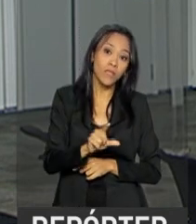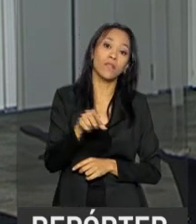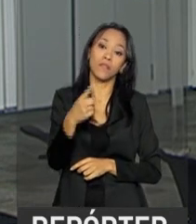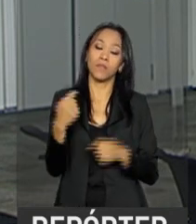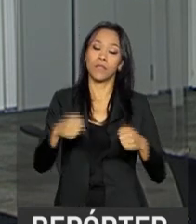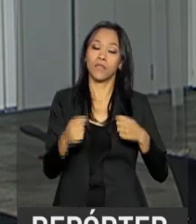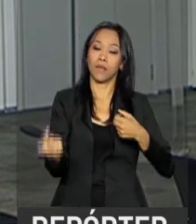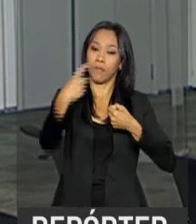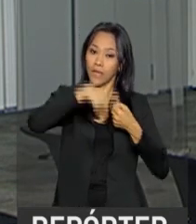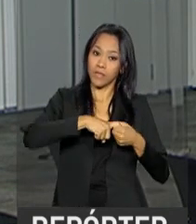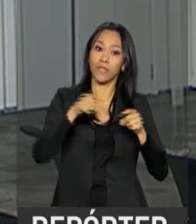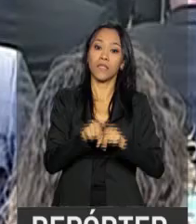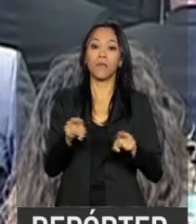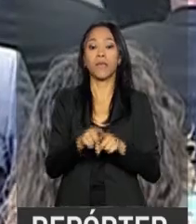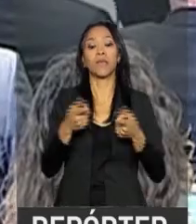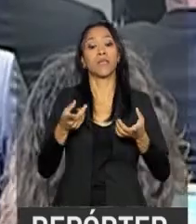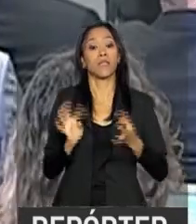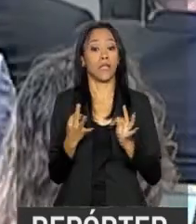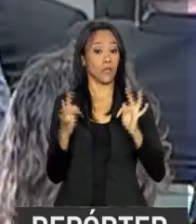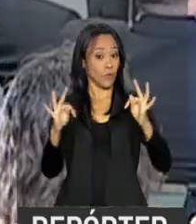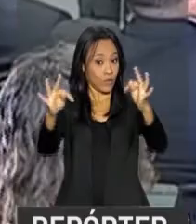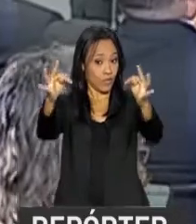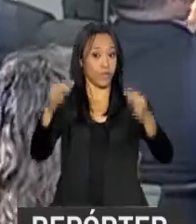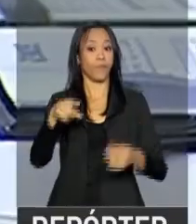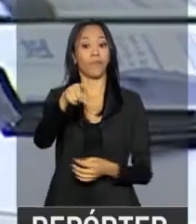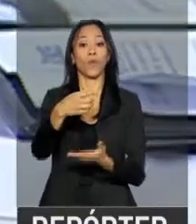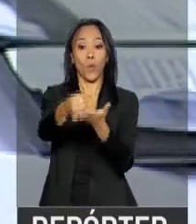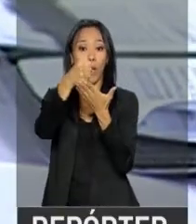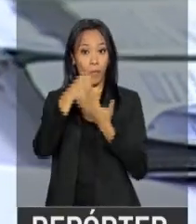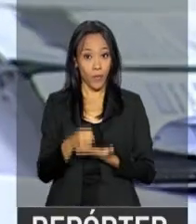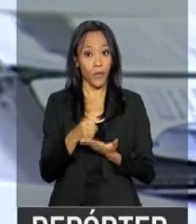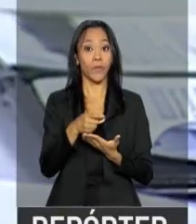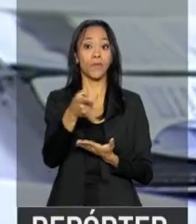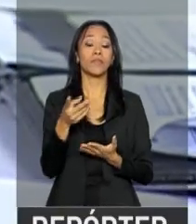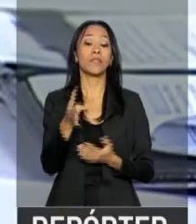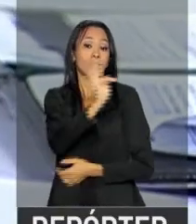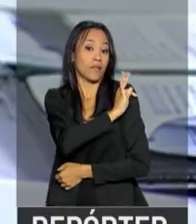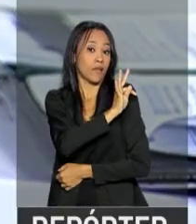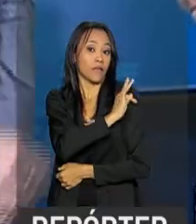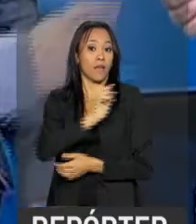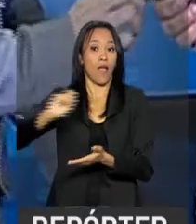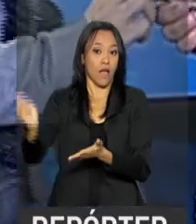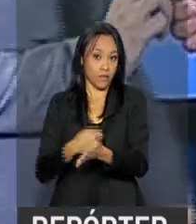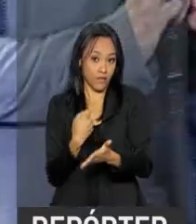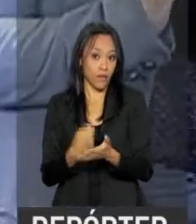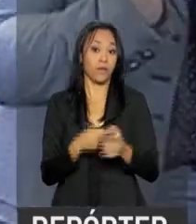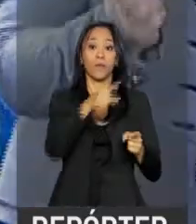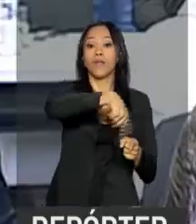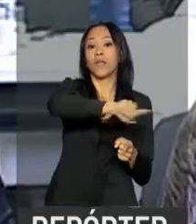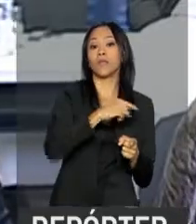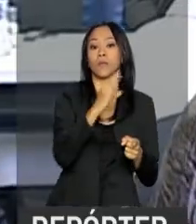parceria e da tecnologia o acordo de cooperação técnica assinado entre o sebrae eo bnds